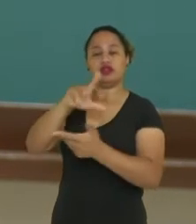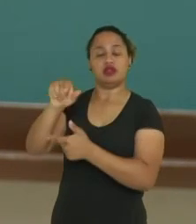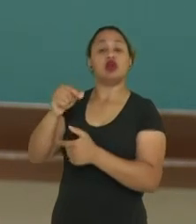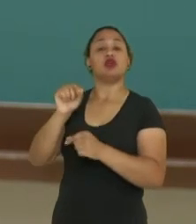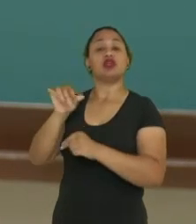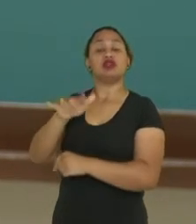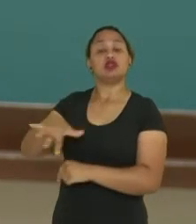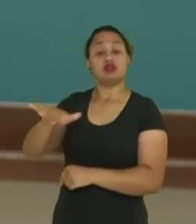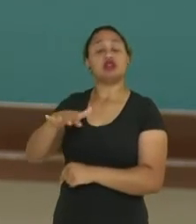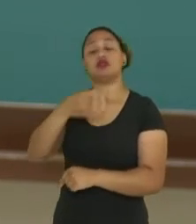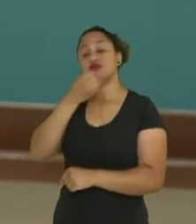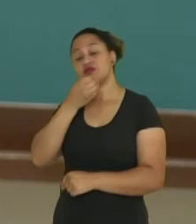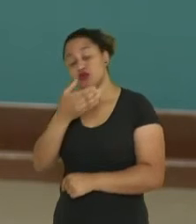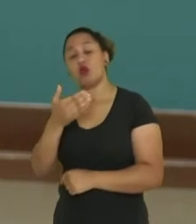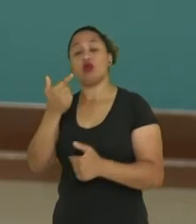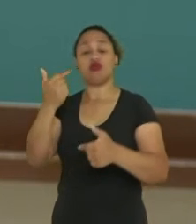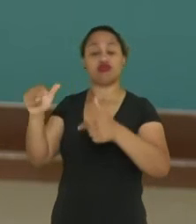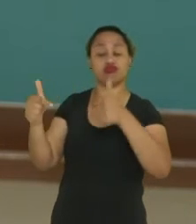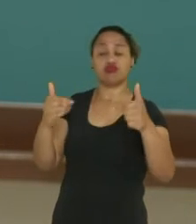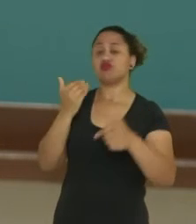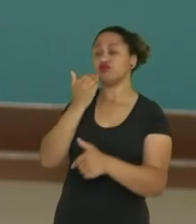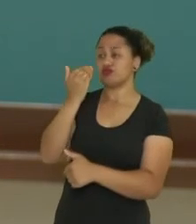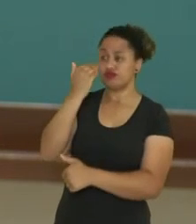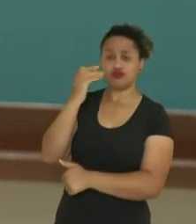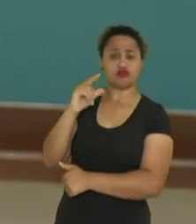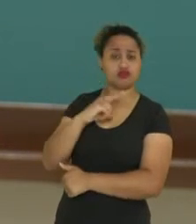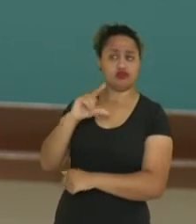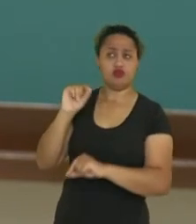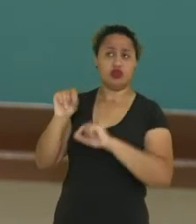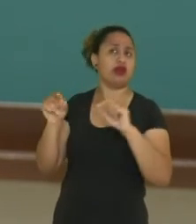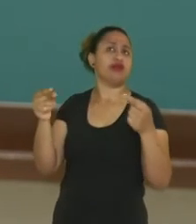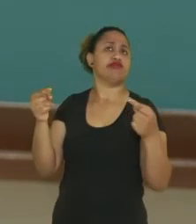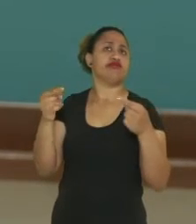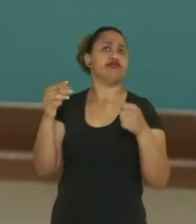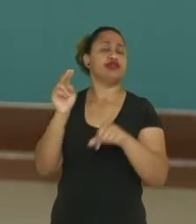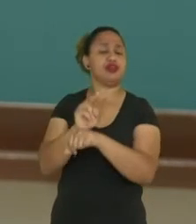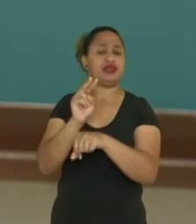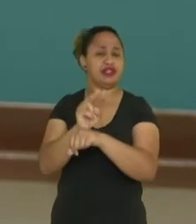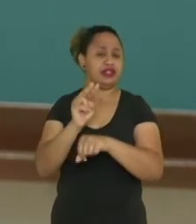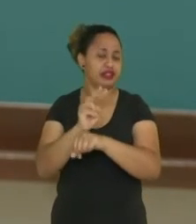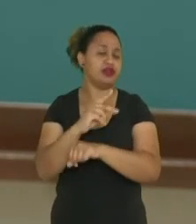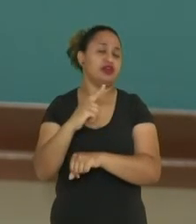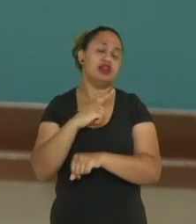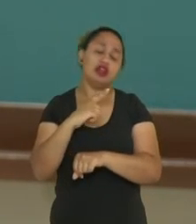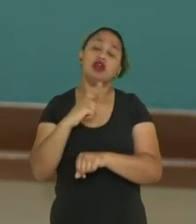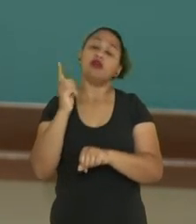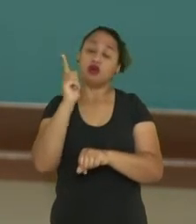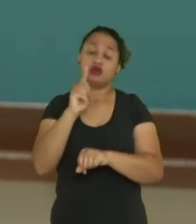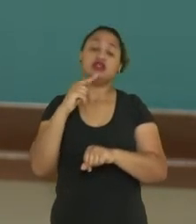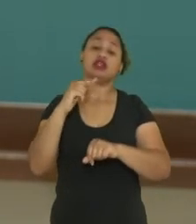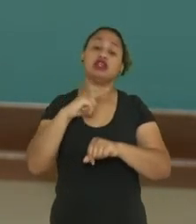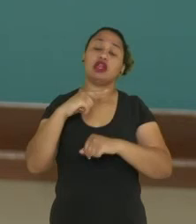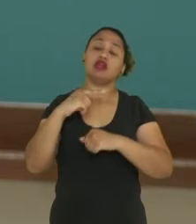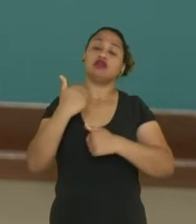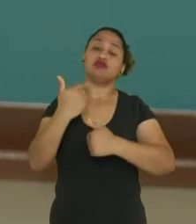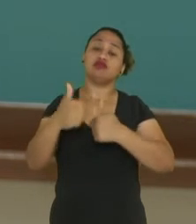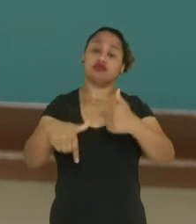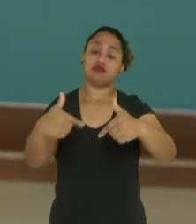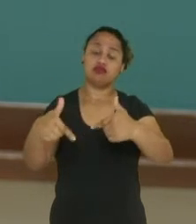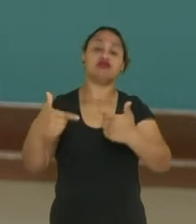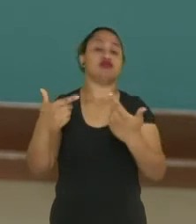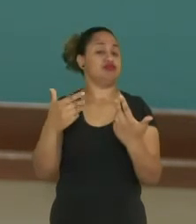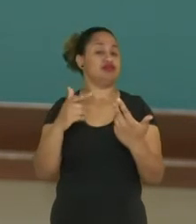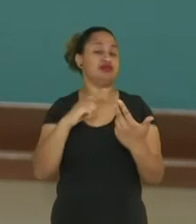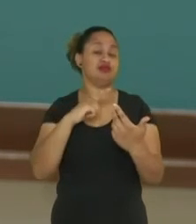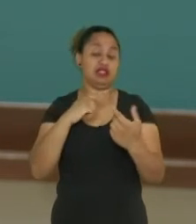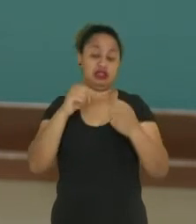condições favoráveis que o adolescente tem, como se fosse ali o amparo que ele tem para poder desenvolver uma função. Ele precisa ter